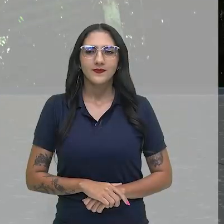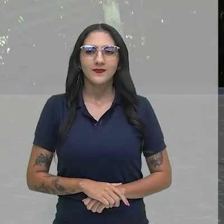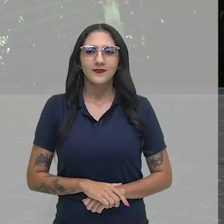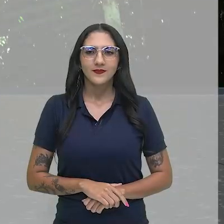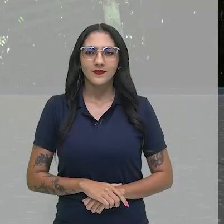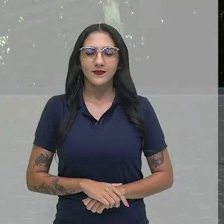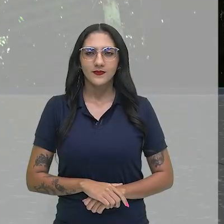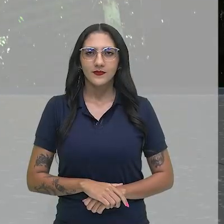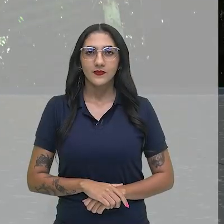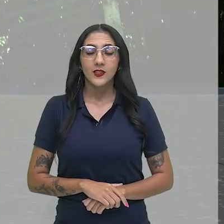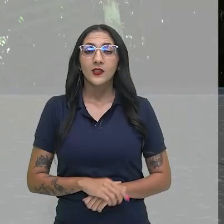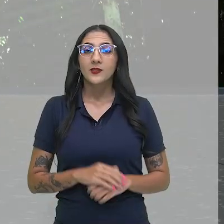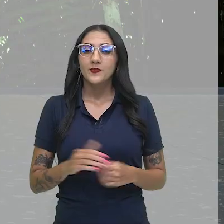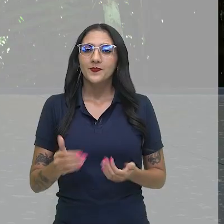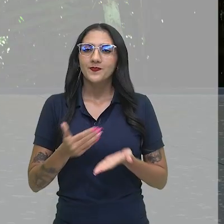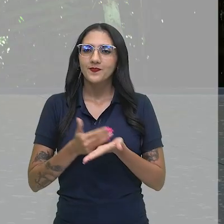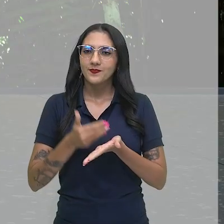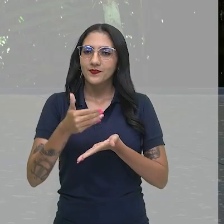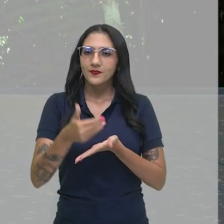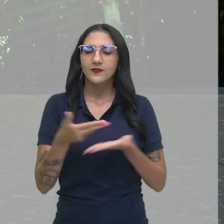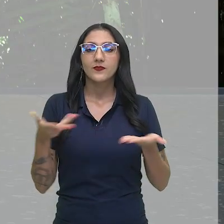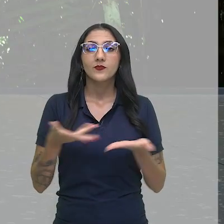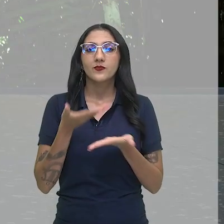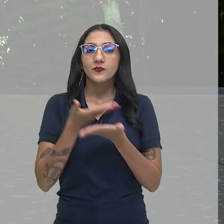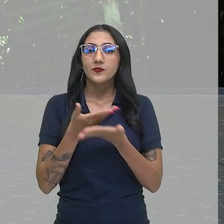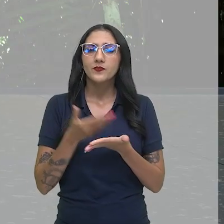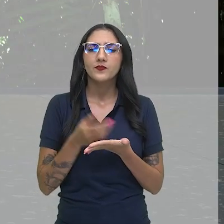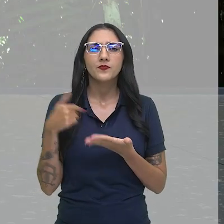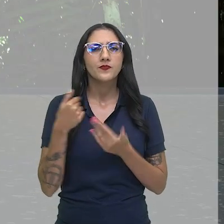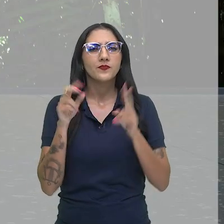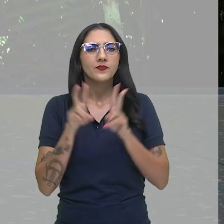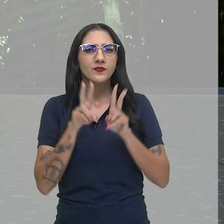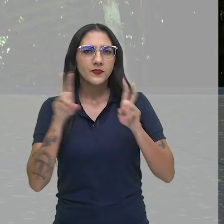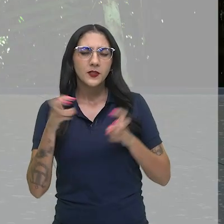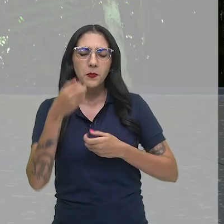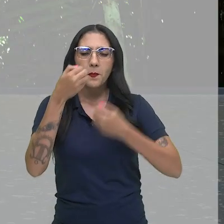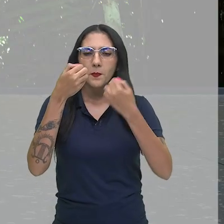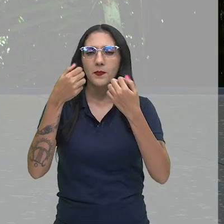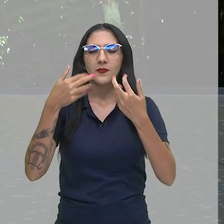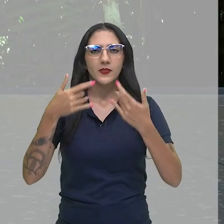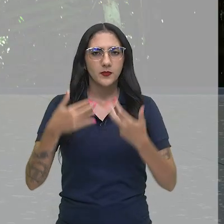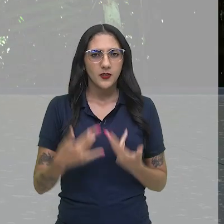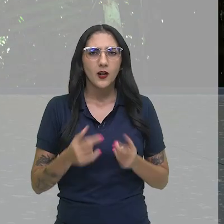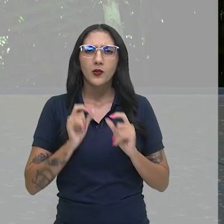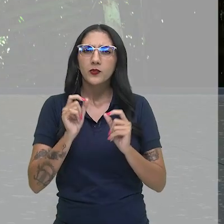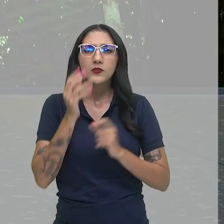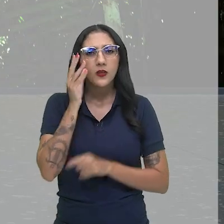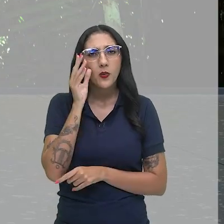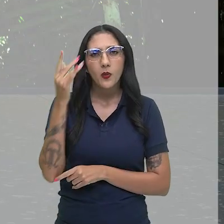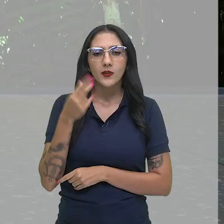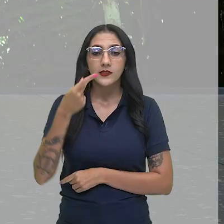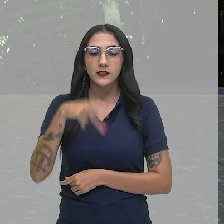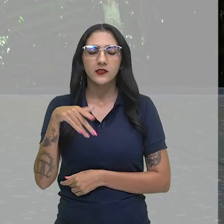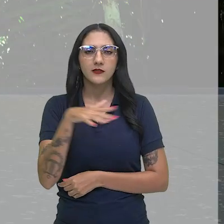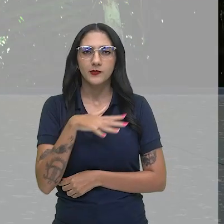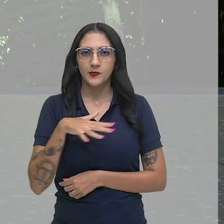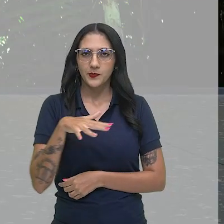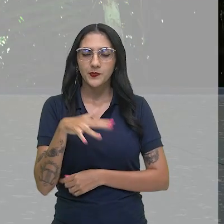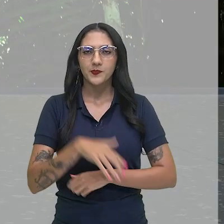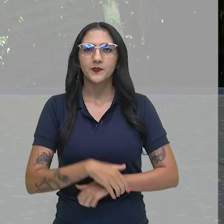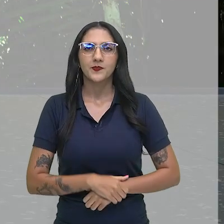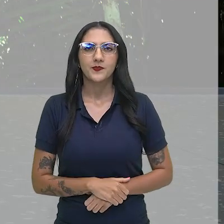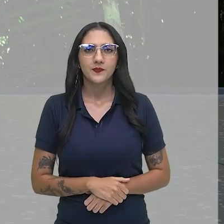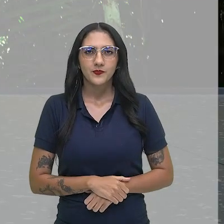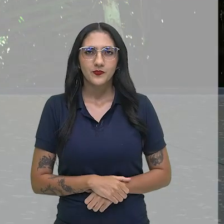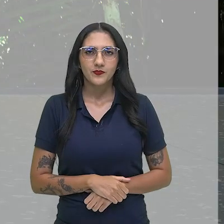Então, para dar início à nossa aula de hoje, a gente vai falar um pouco do que acontece aqui na nossa região. Então,